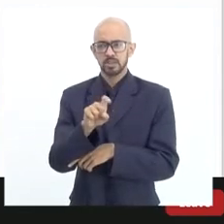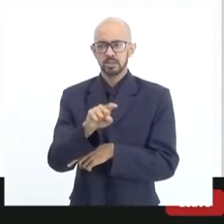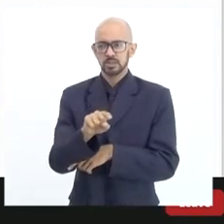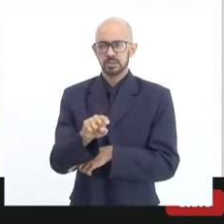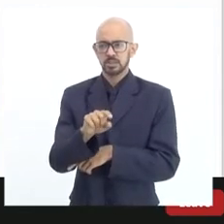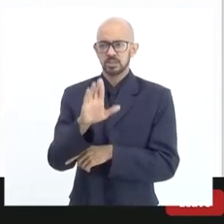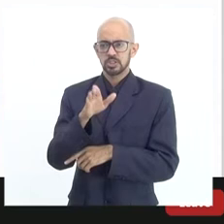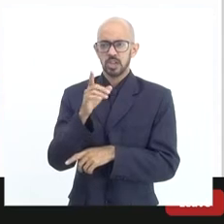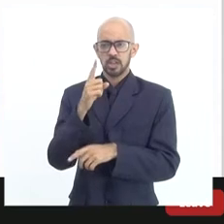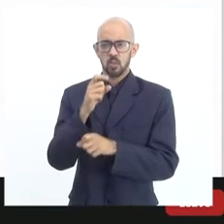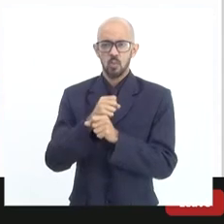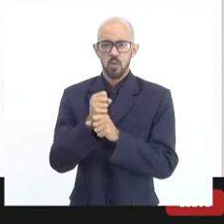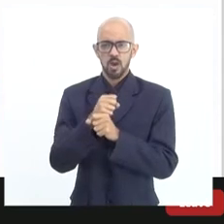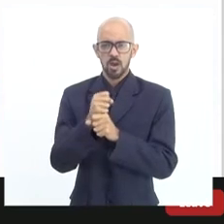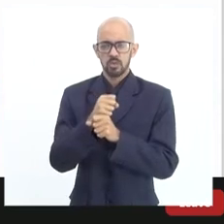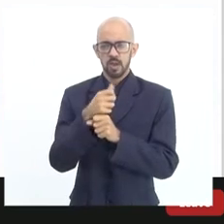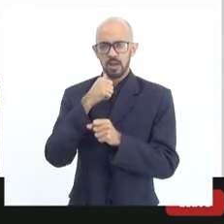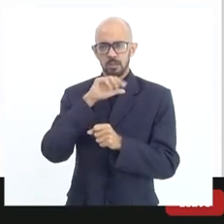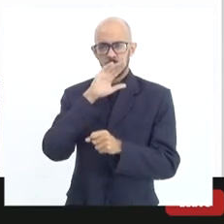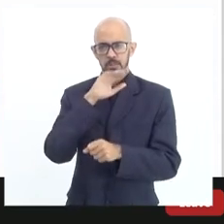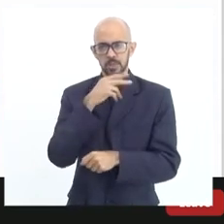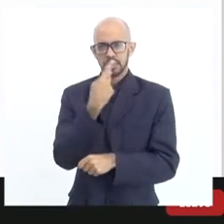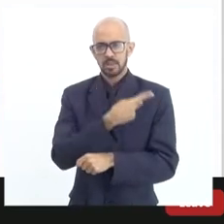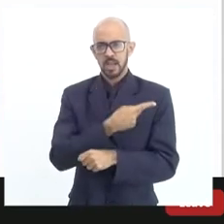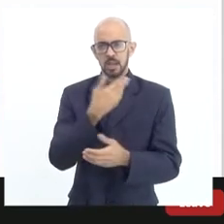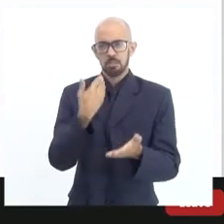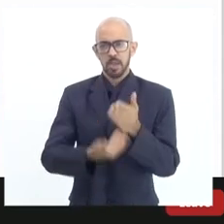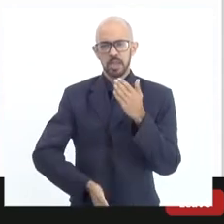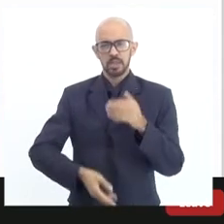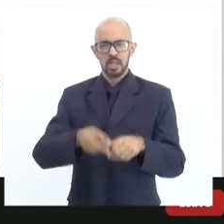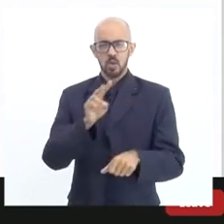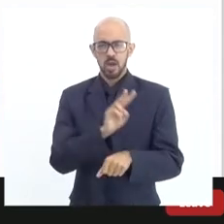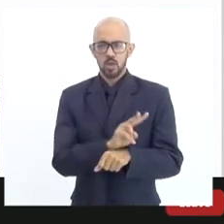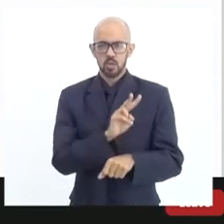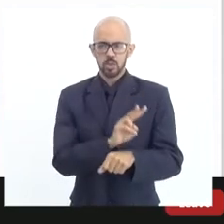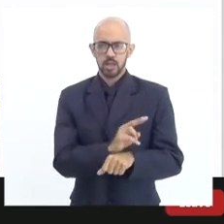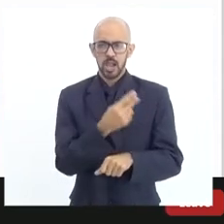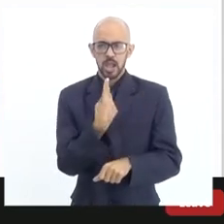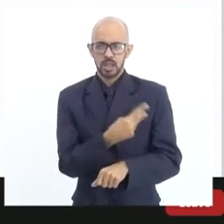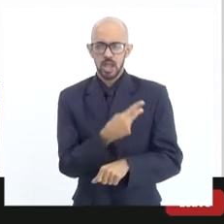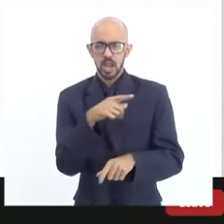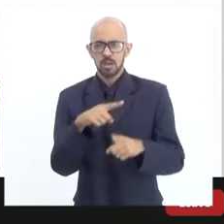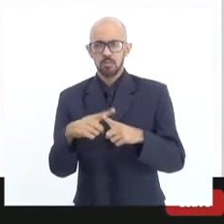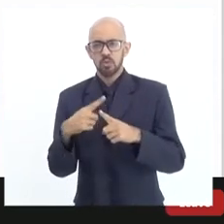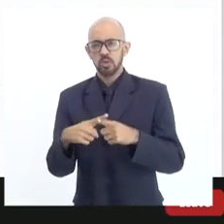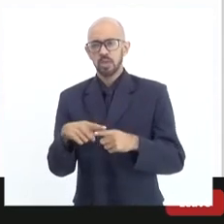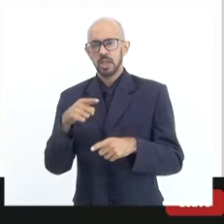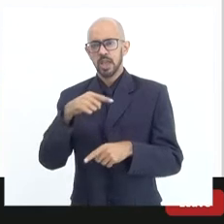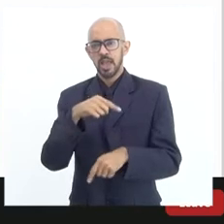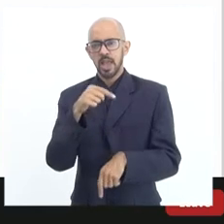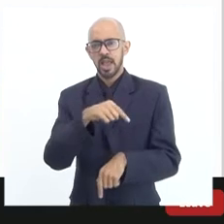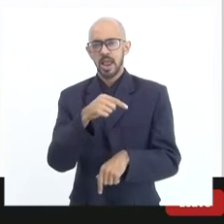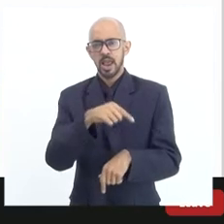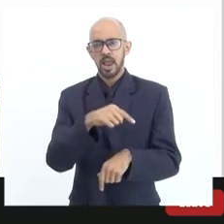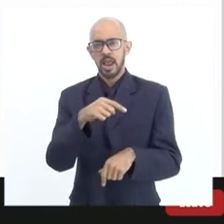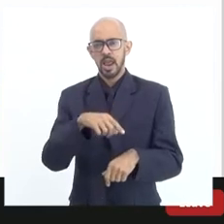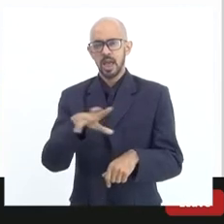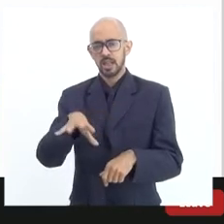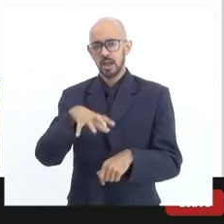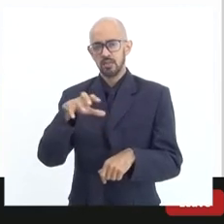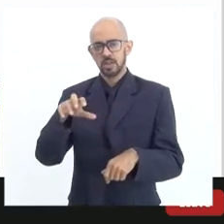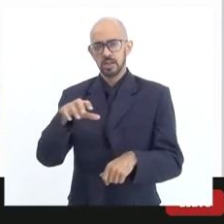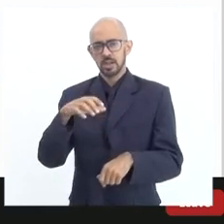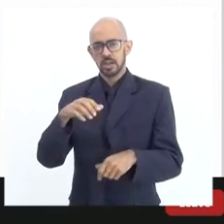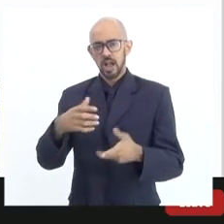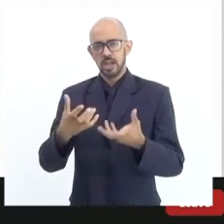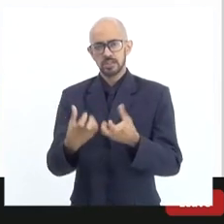ano agora que a mãe dela perdeu a guarda da Beatriz, porque a Beatriz estava se iniciando no candomblé, né?